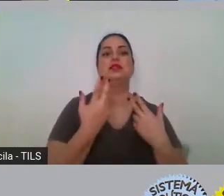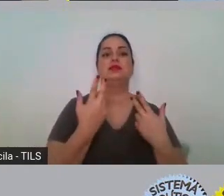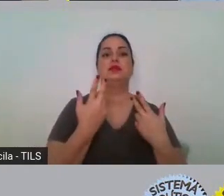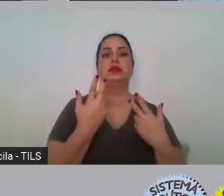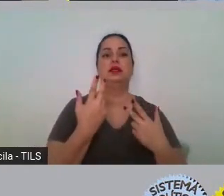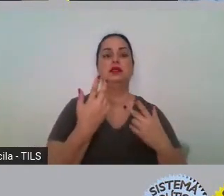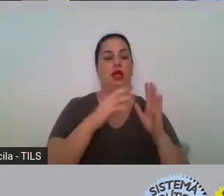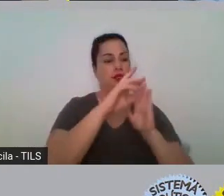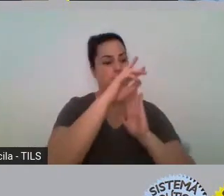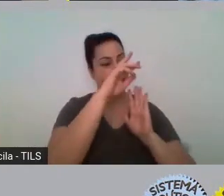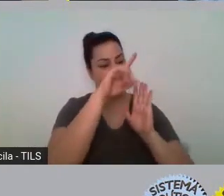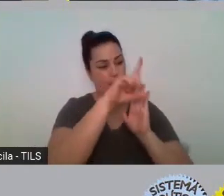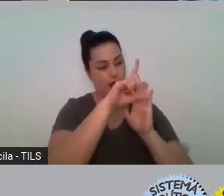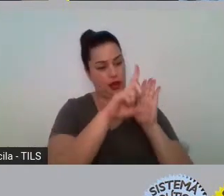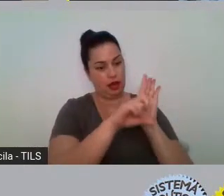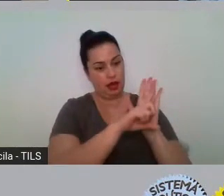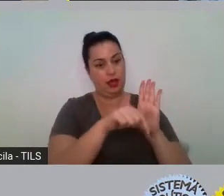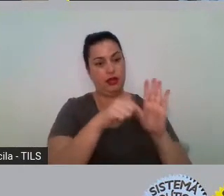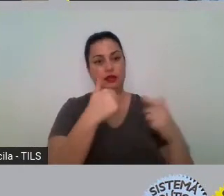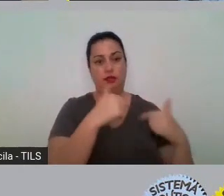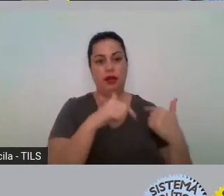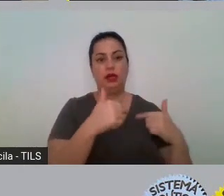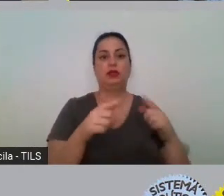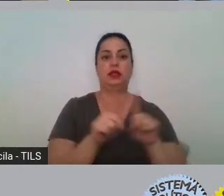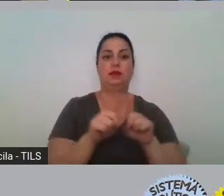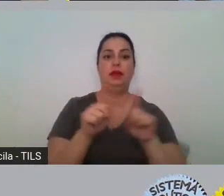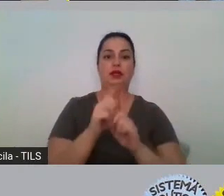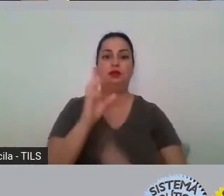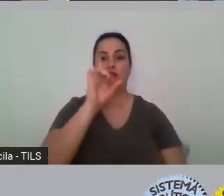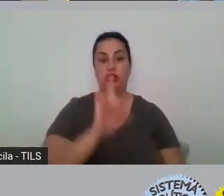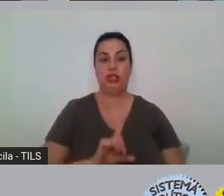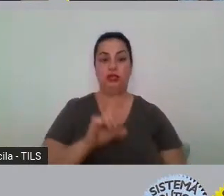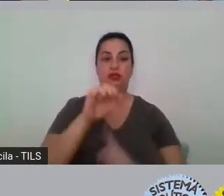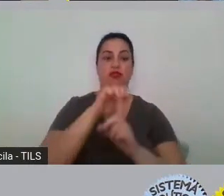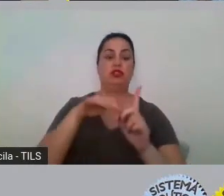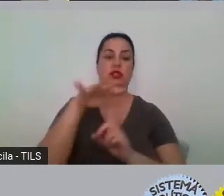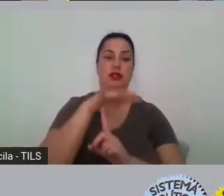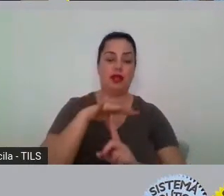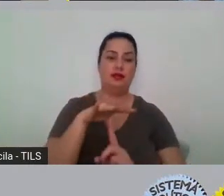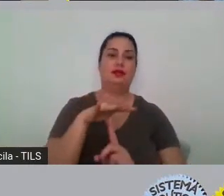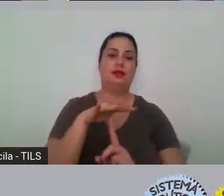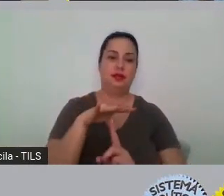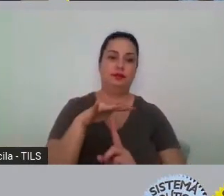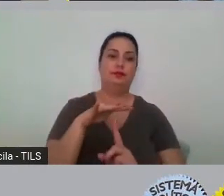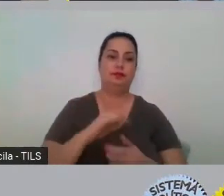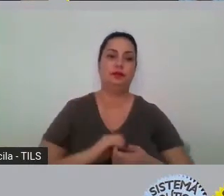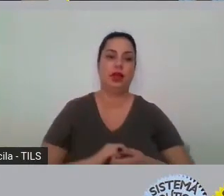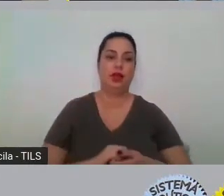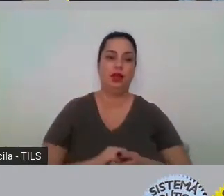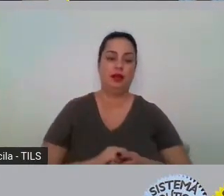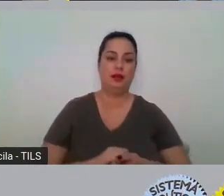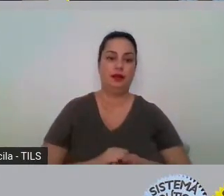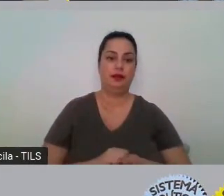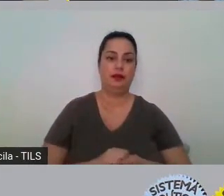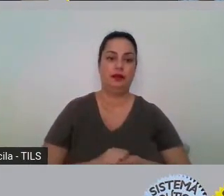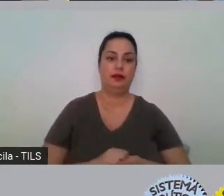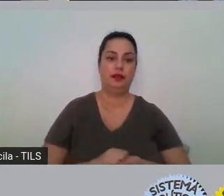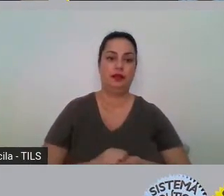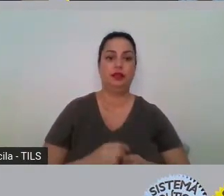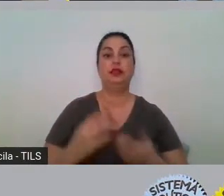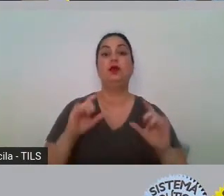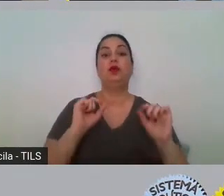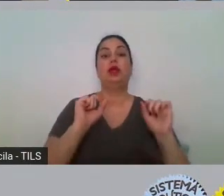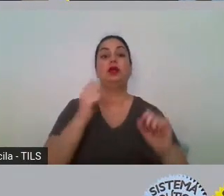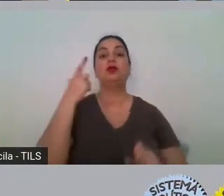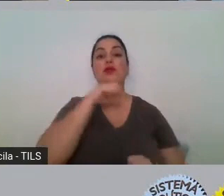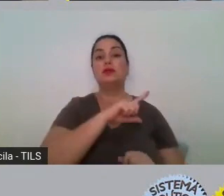desconstitucionalização dos direitos sociais e constituição dos interesses dos rentistas. Aqui nós tivemos o quê? A independência do Banco Central, a remuneração de caixa